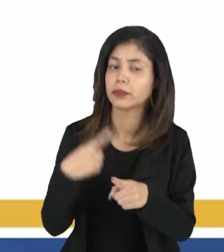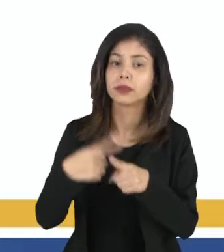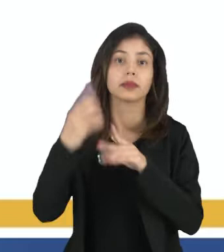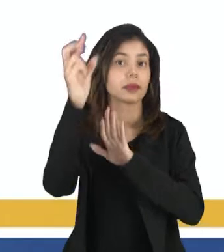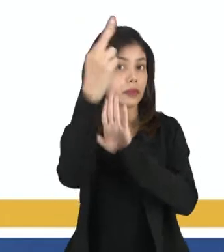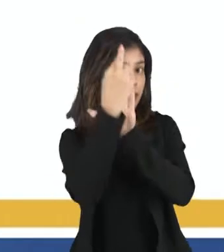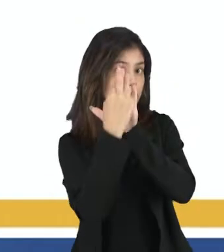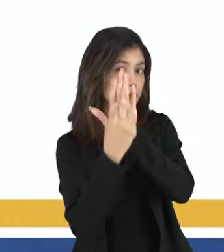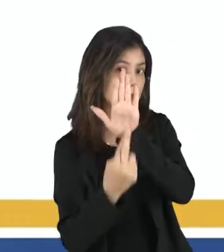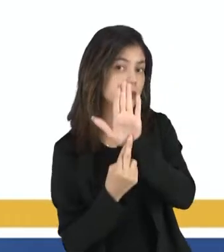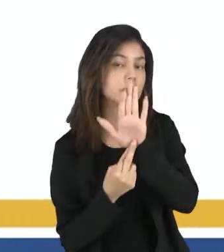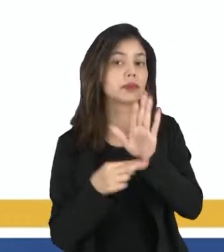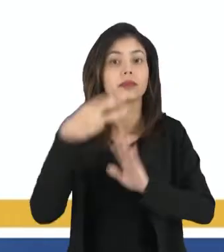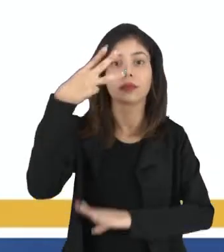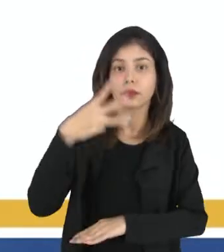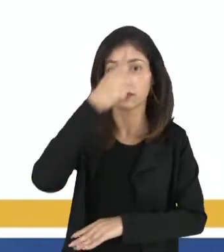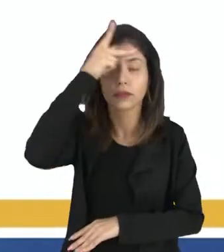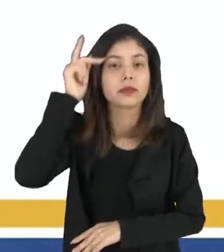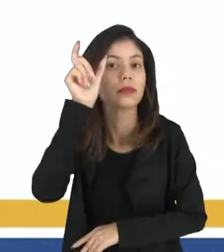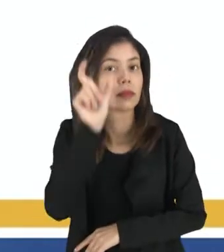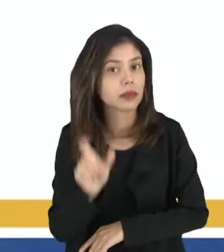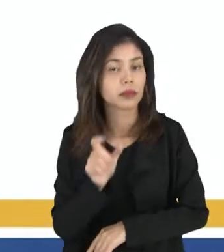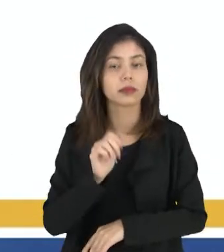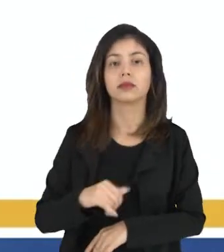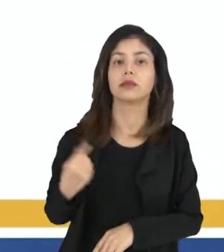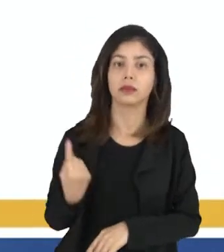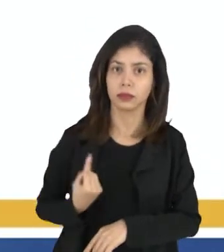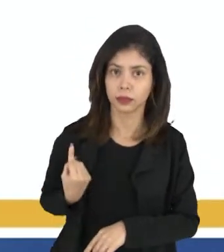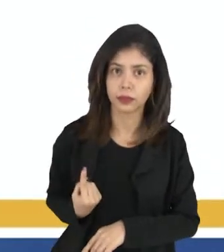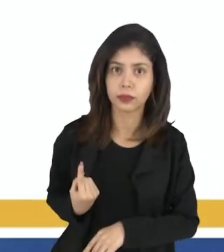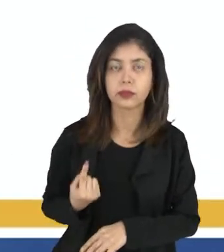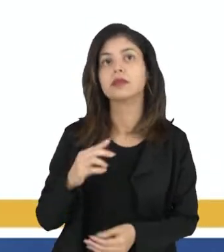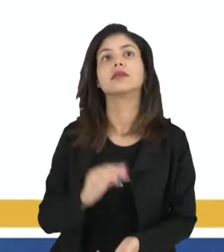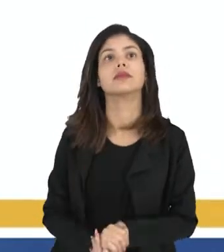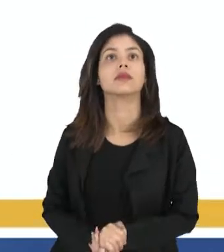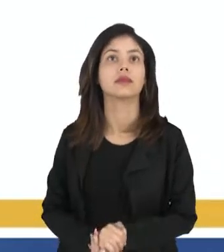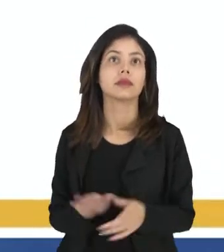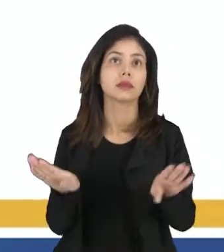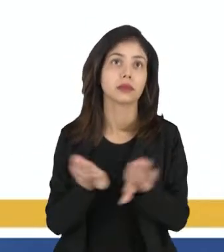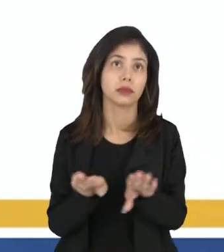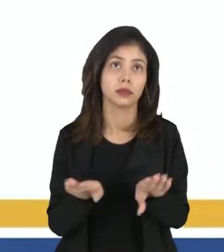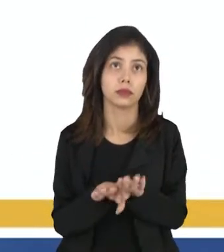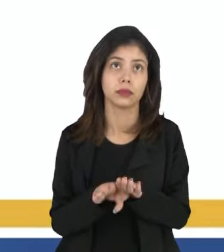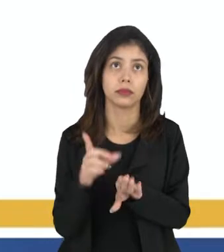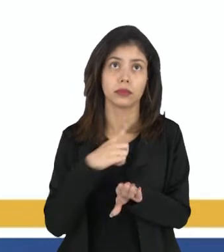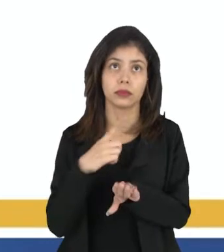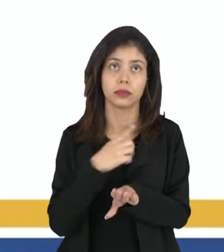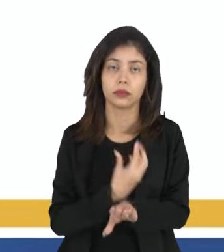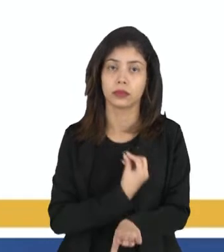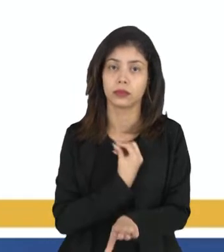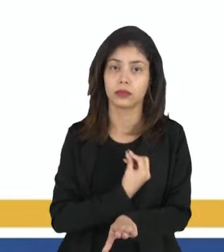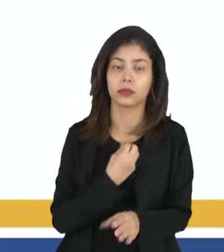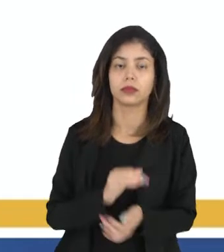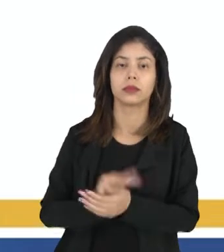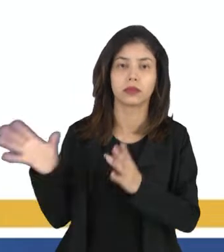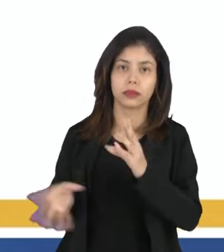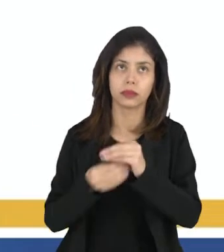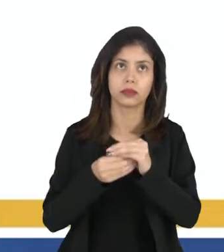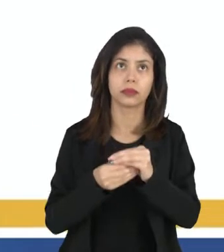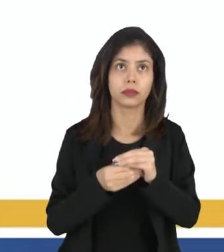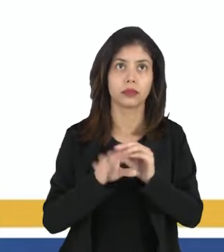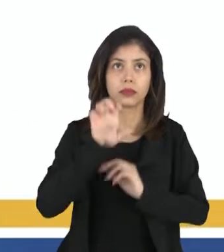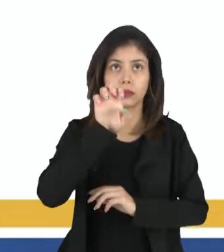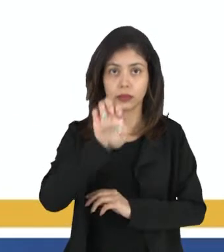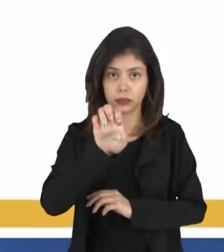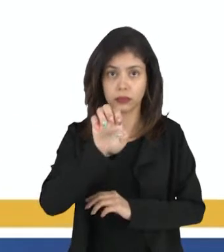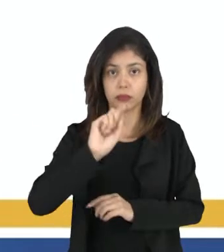uma regrinha que diz que terceira pessoa do singular, no simple present, você acrescenta o S